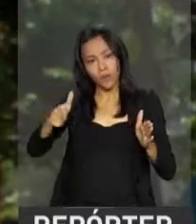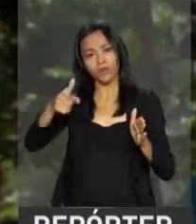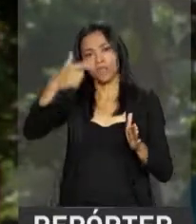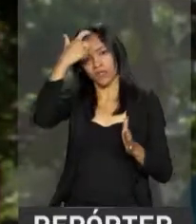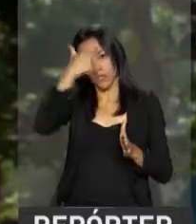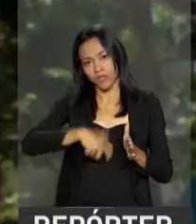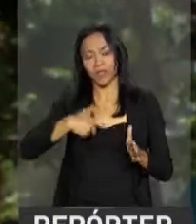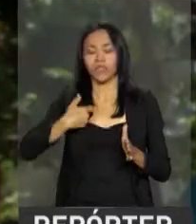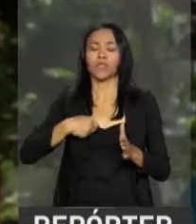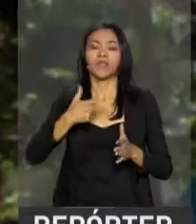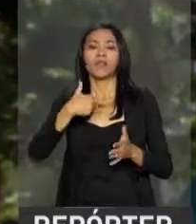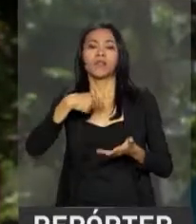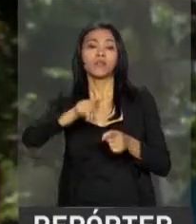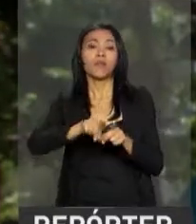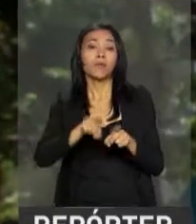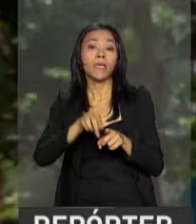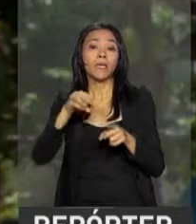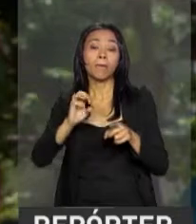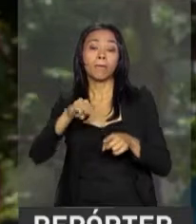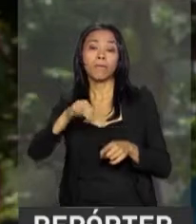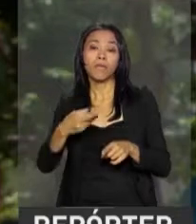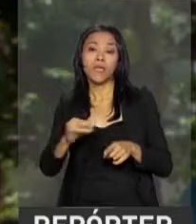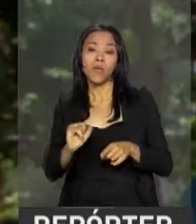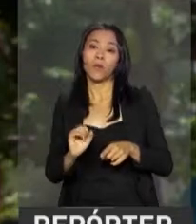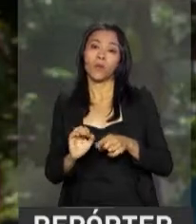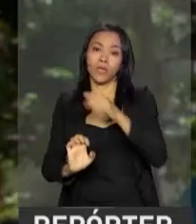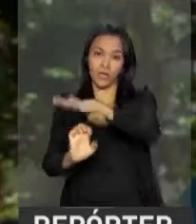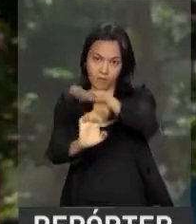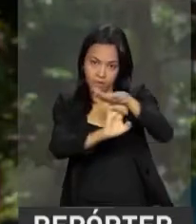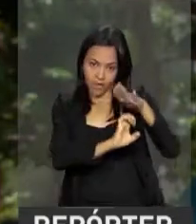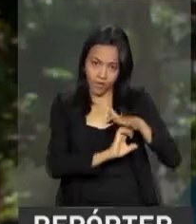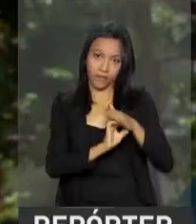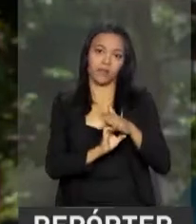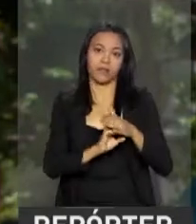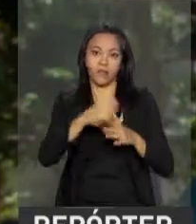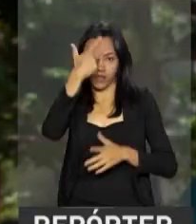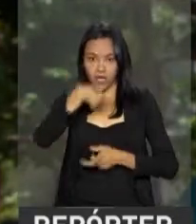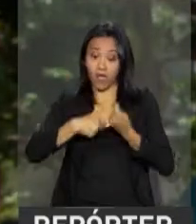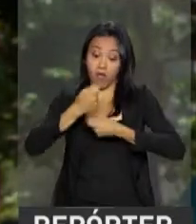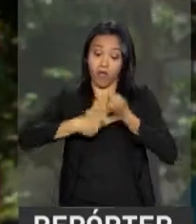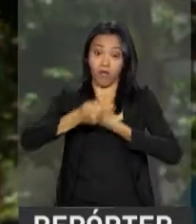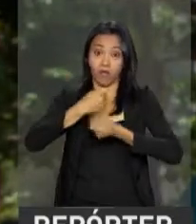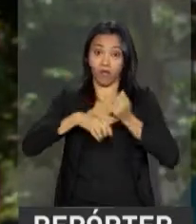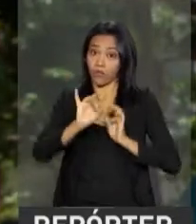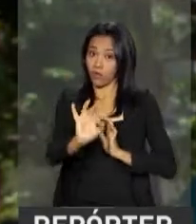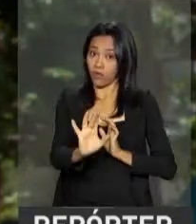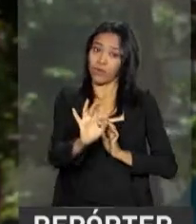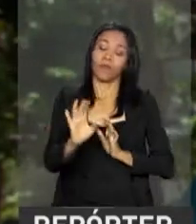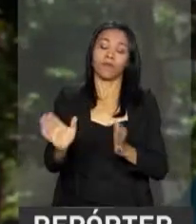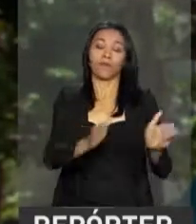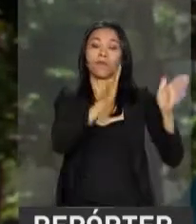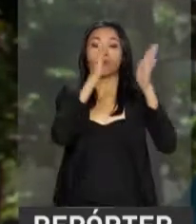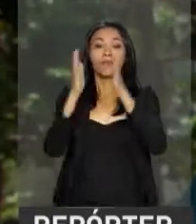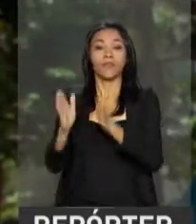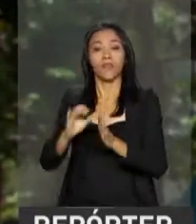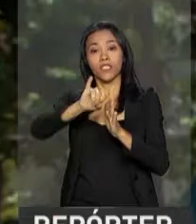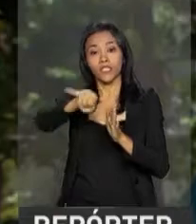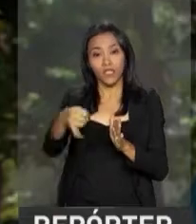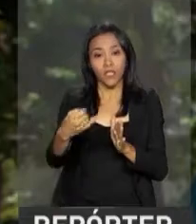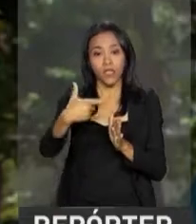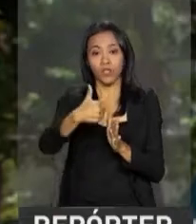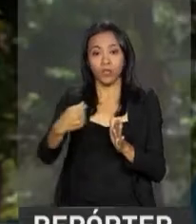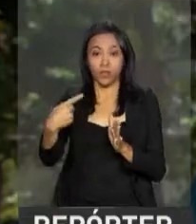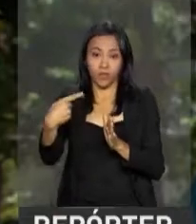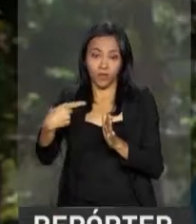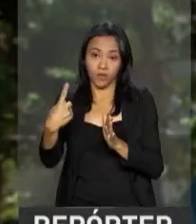também para micro e pequenas empresas além do microempreendedor individual e em janeiro de 2019